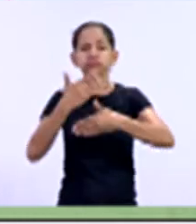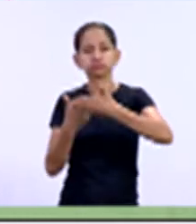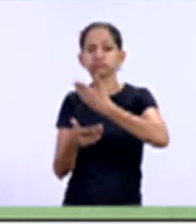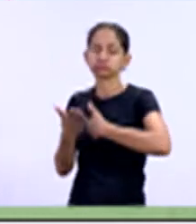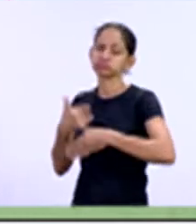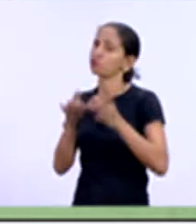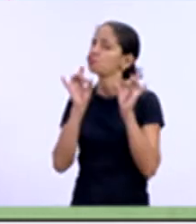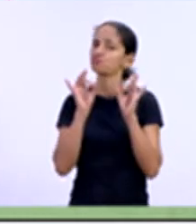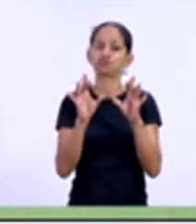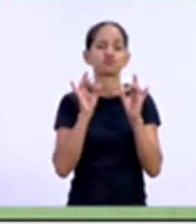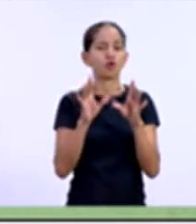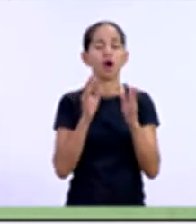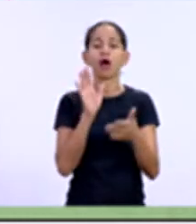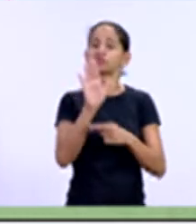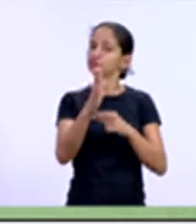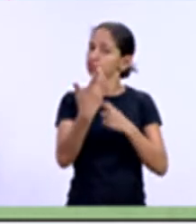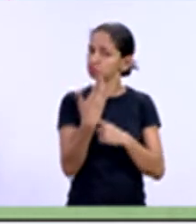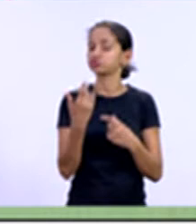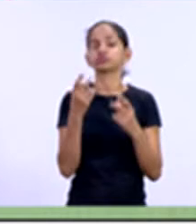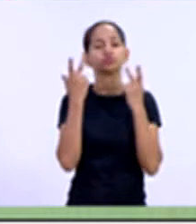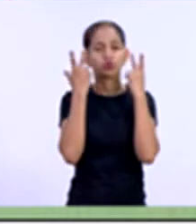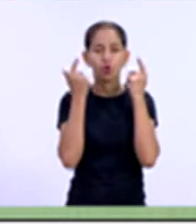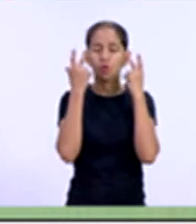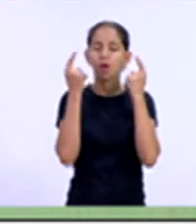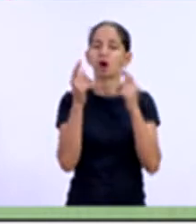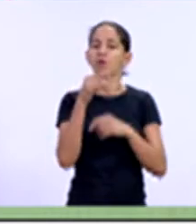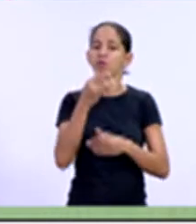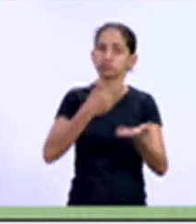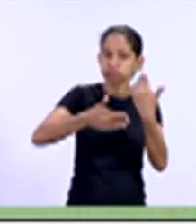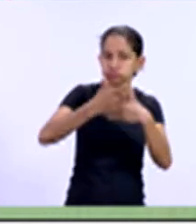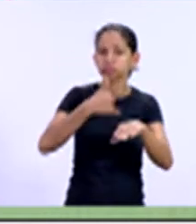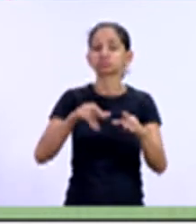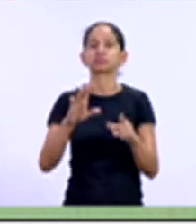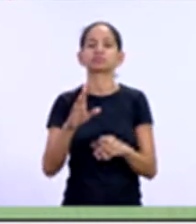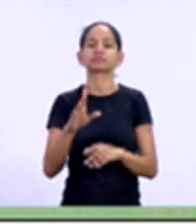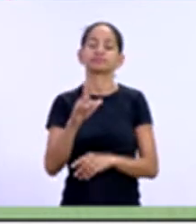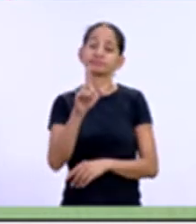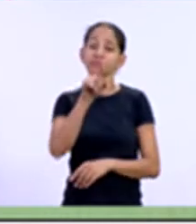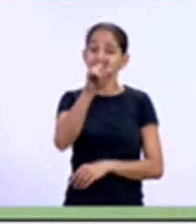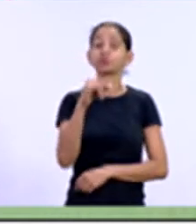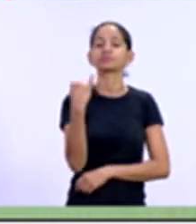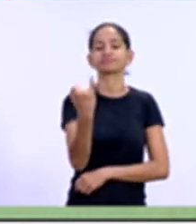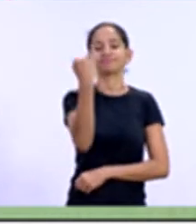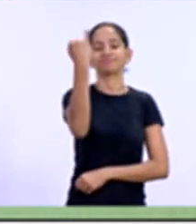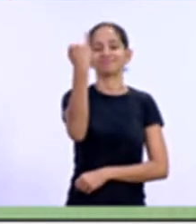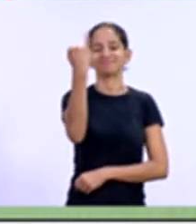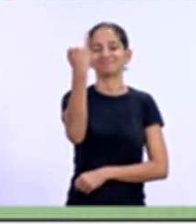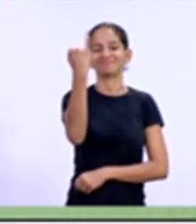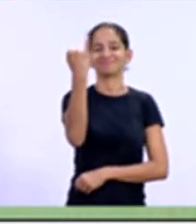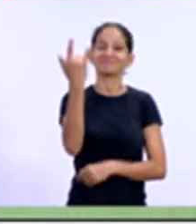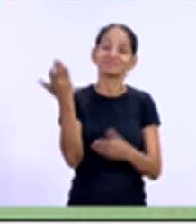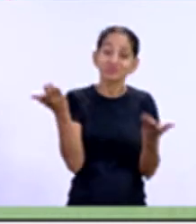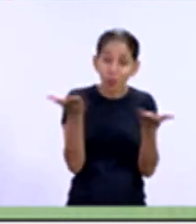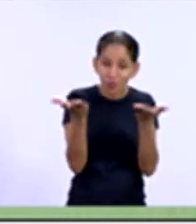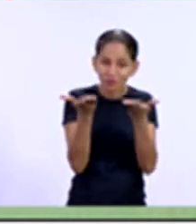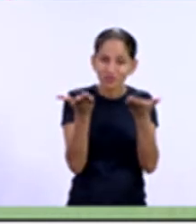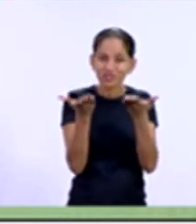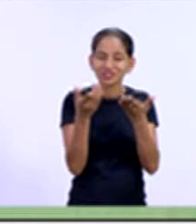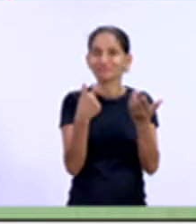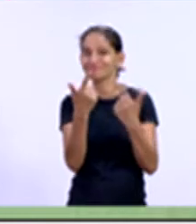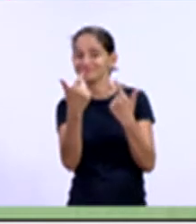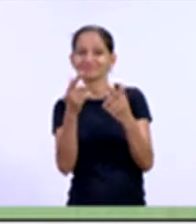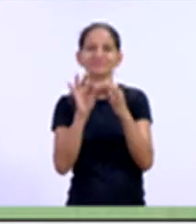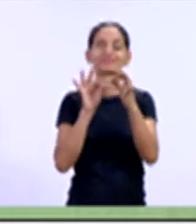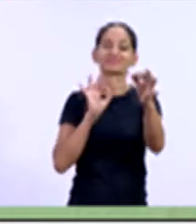e comunicativo. E isso é muito importante na educação à distância. ter